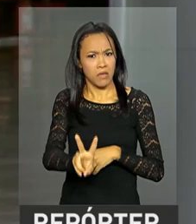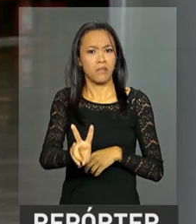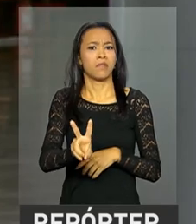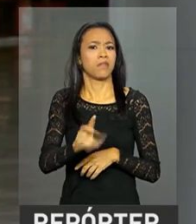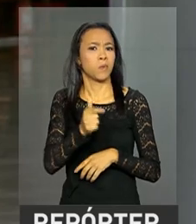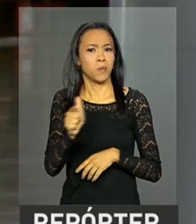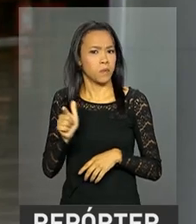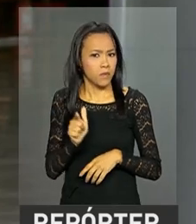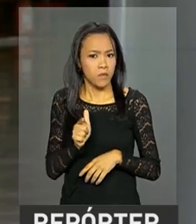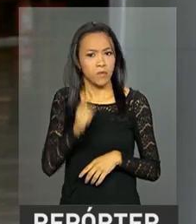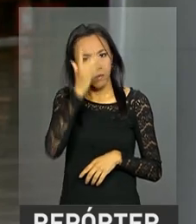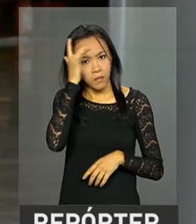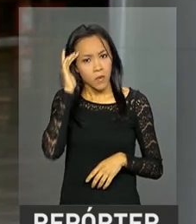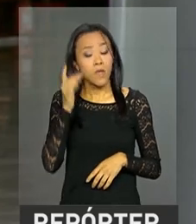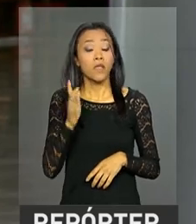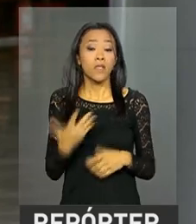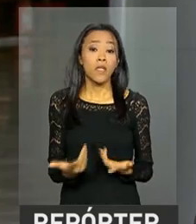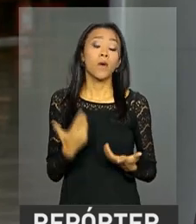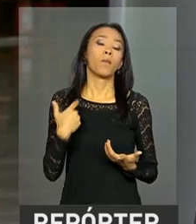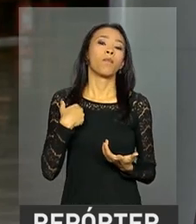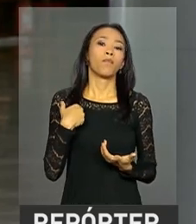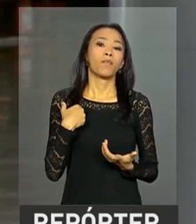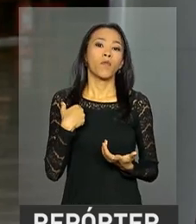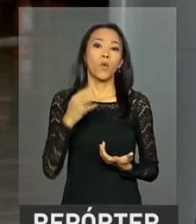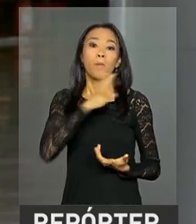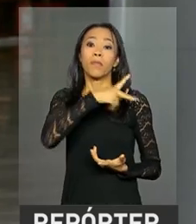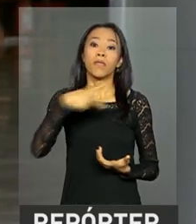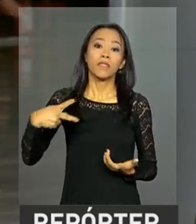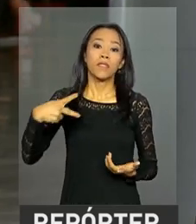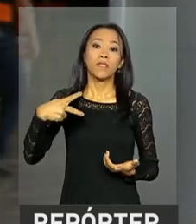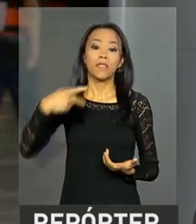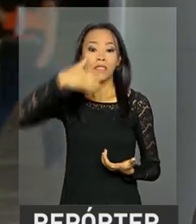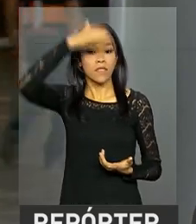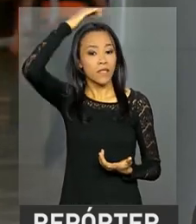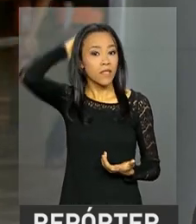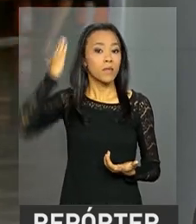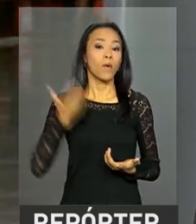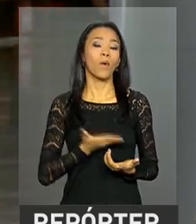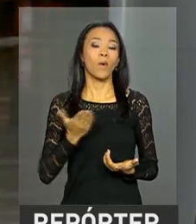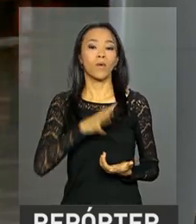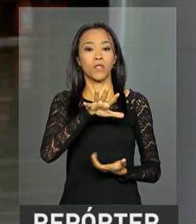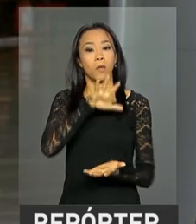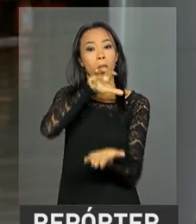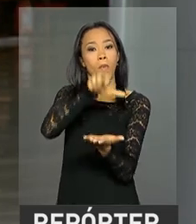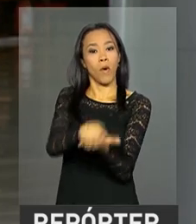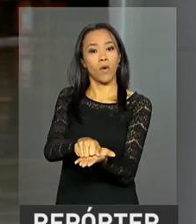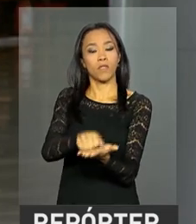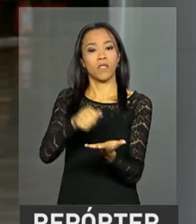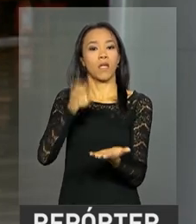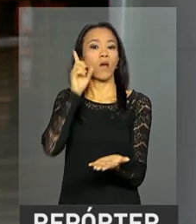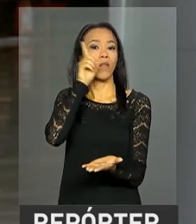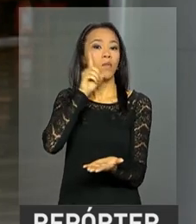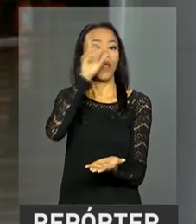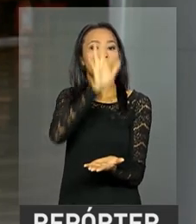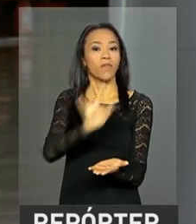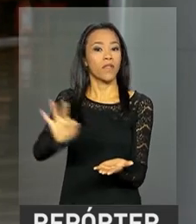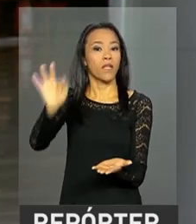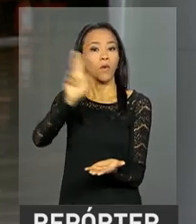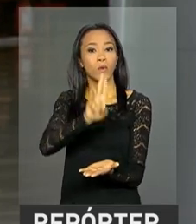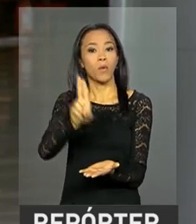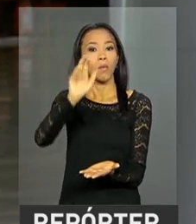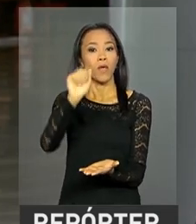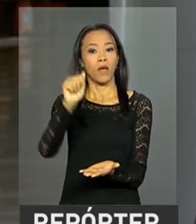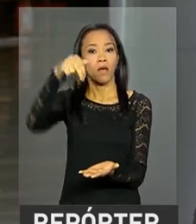2 meses o presidente Michel Temer dá bom o presidente Michel Temer dá Posse A ao deputado federal Antônio